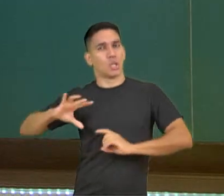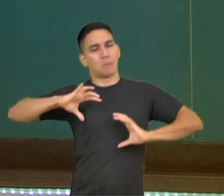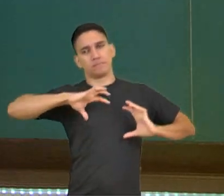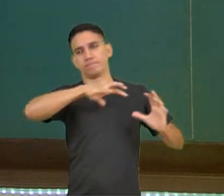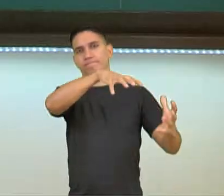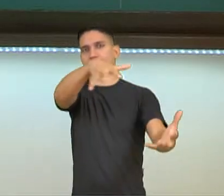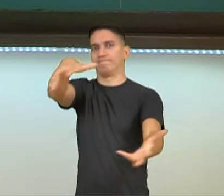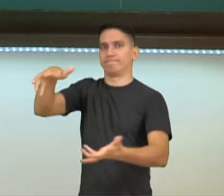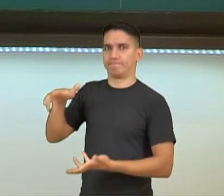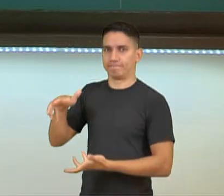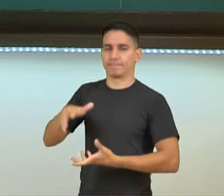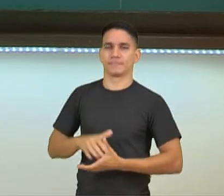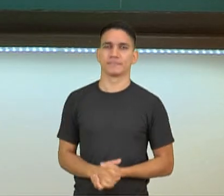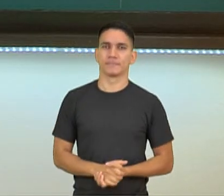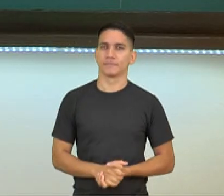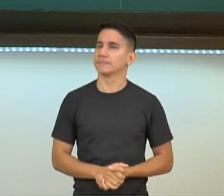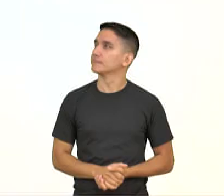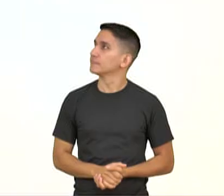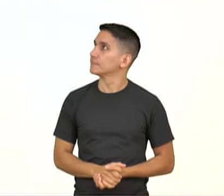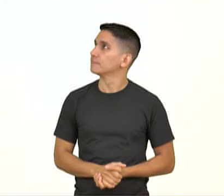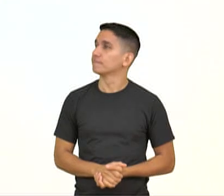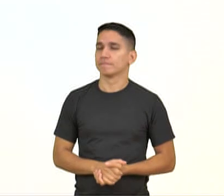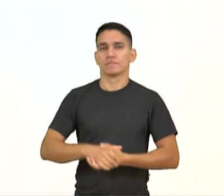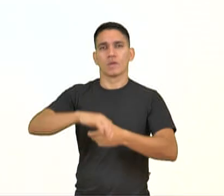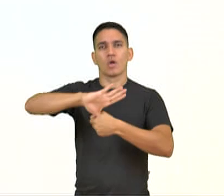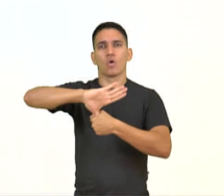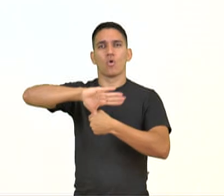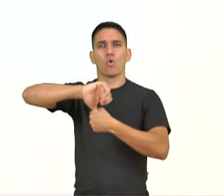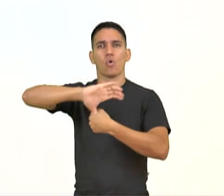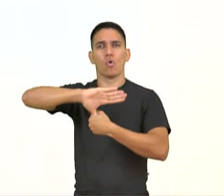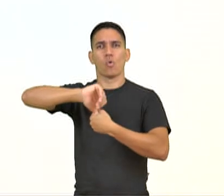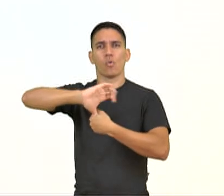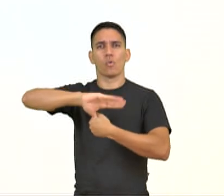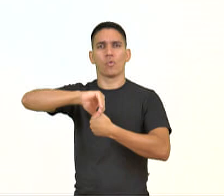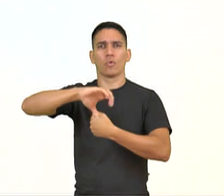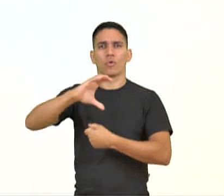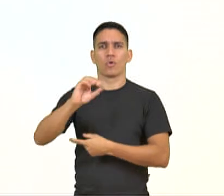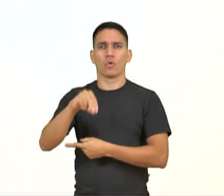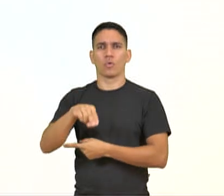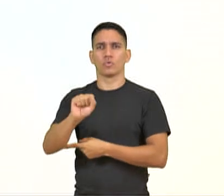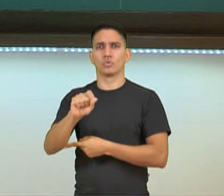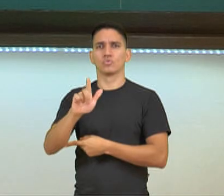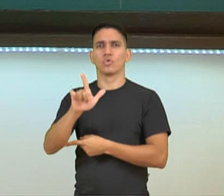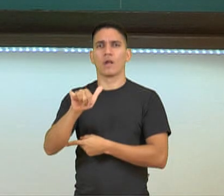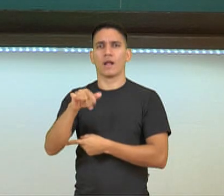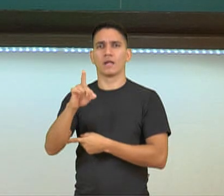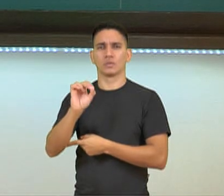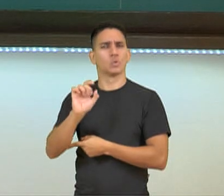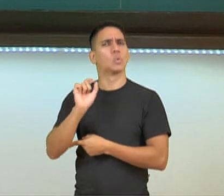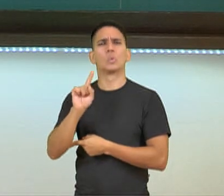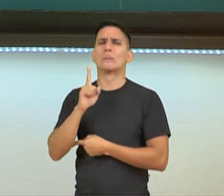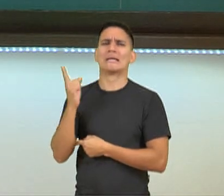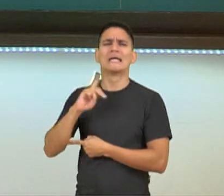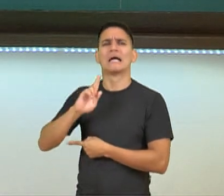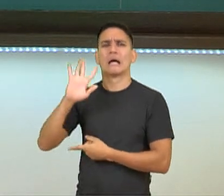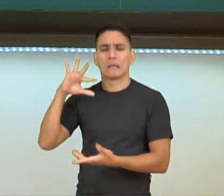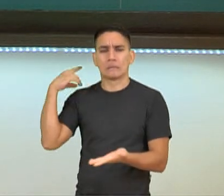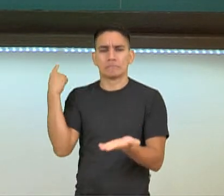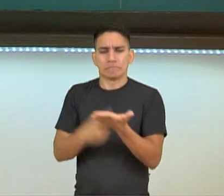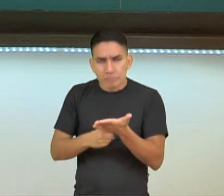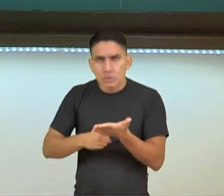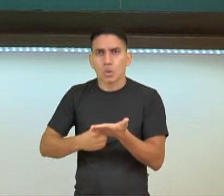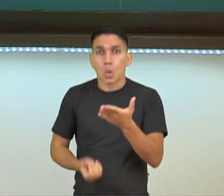mundial. O consulado. Bom, esse vai ser o governo que vai ser instituído ali num primeiro